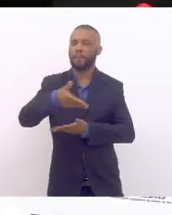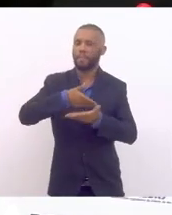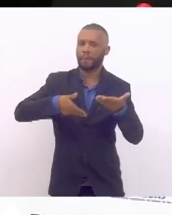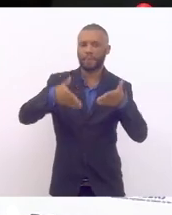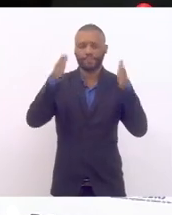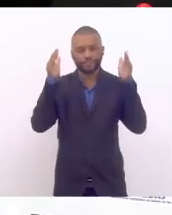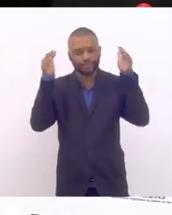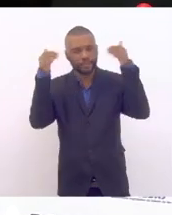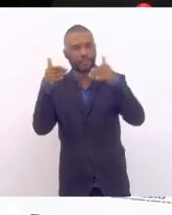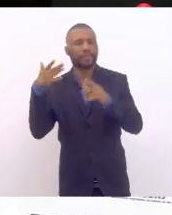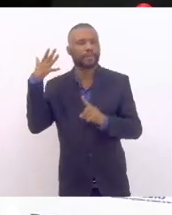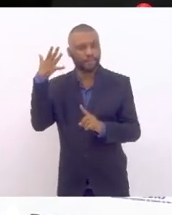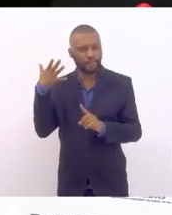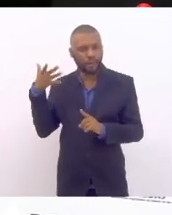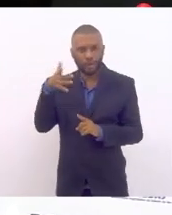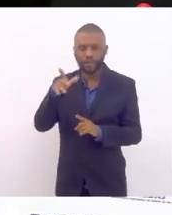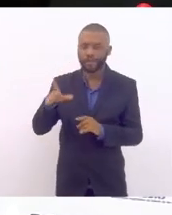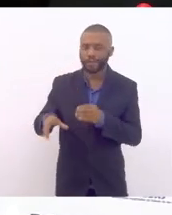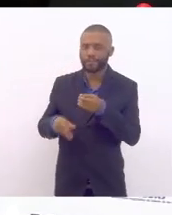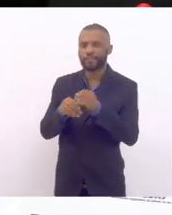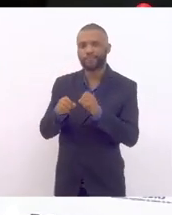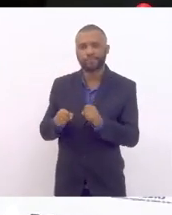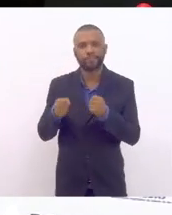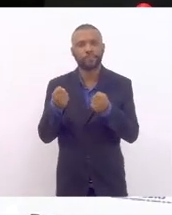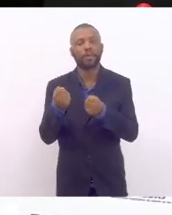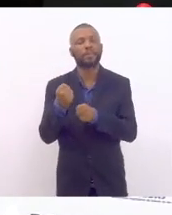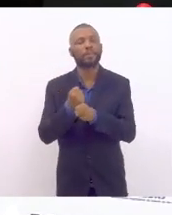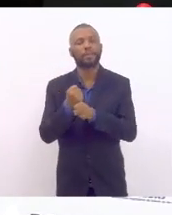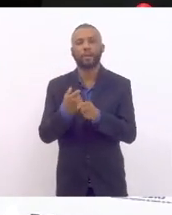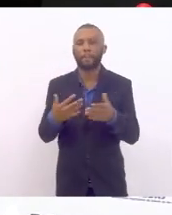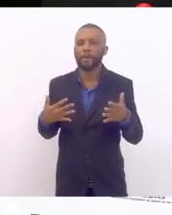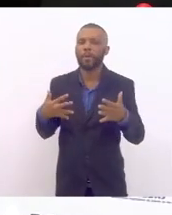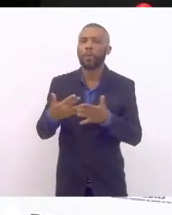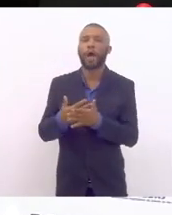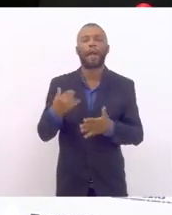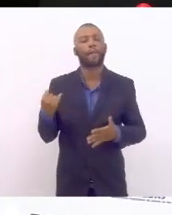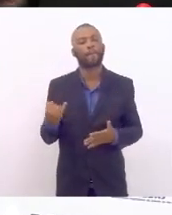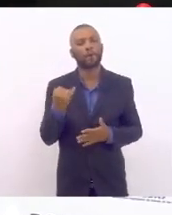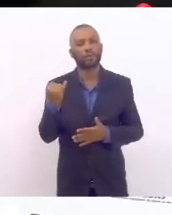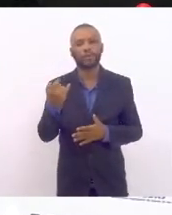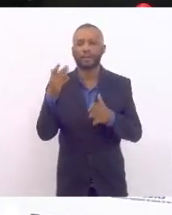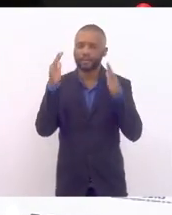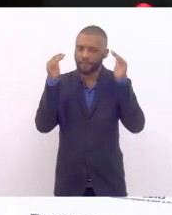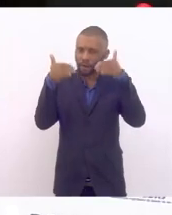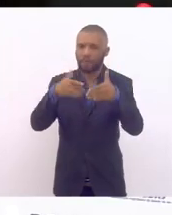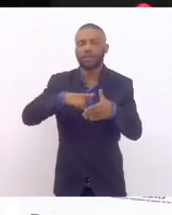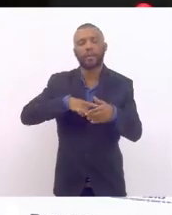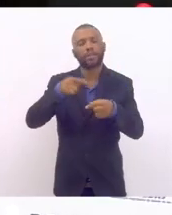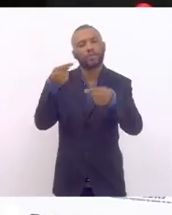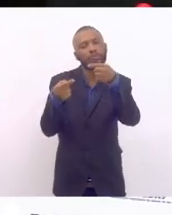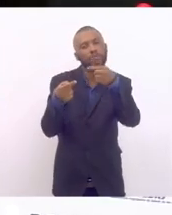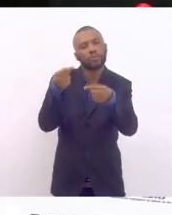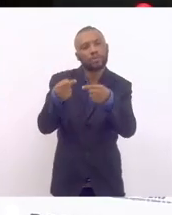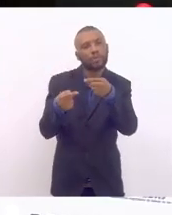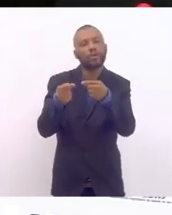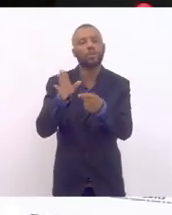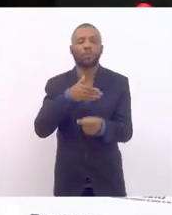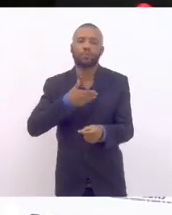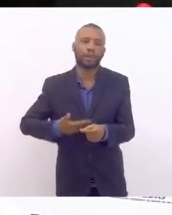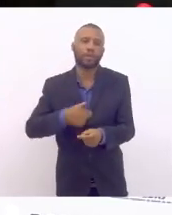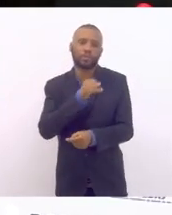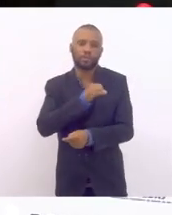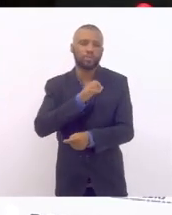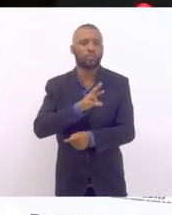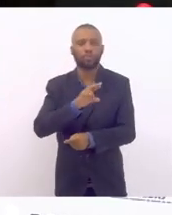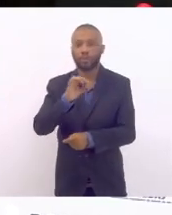eu acho que você você reforço há muitos anos a importância que esse fórum tem de discutir o estado do Rio de Janeiro e